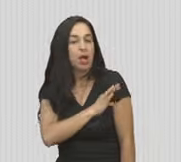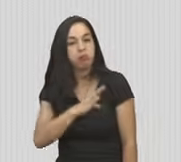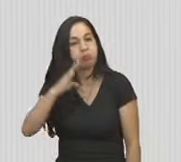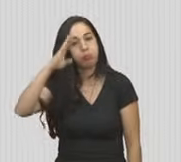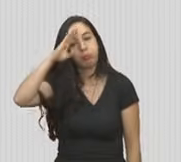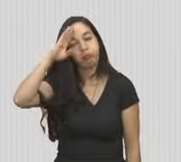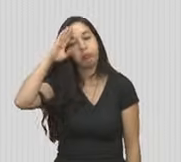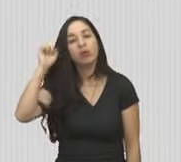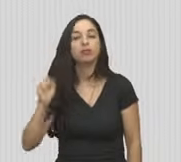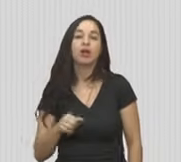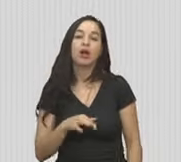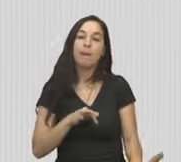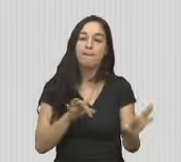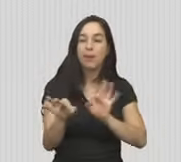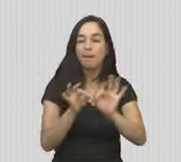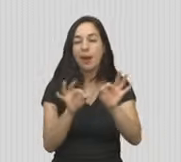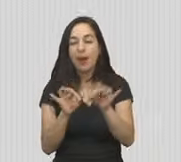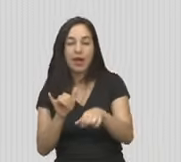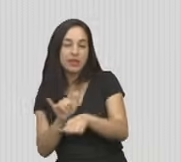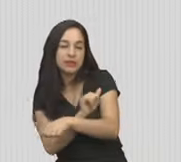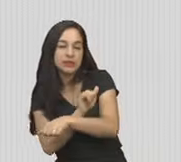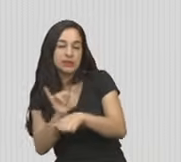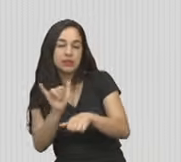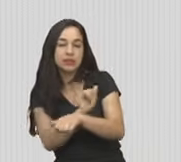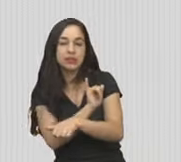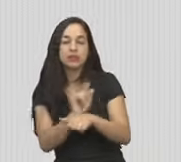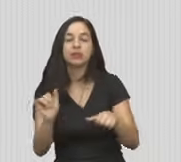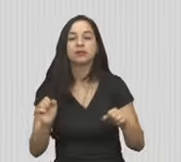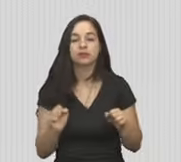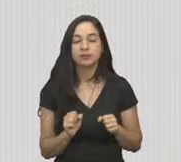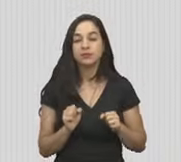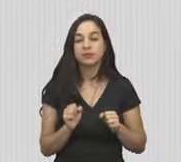desenho de fluxos, de limites, de acionamentos.